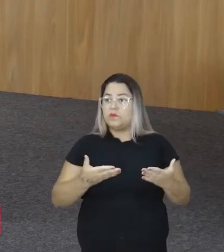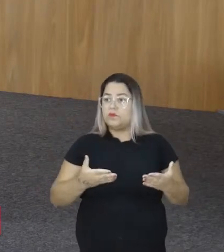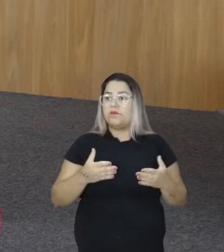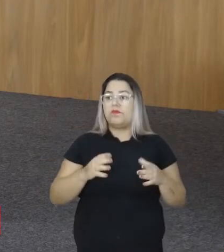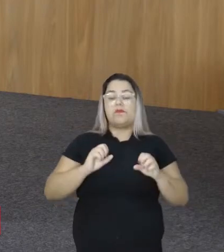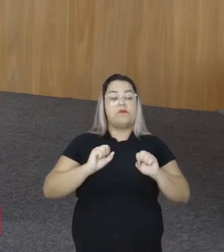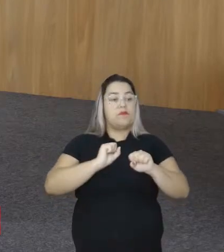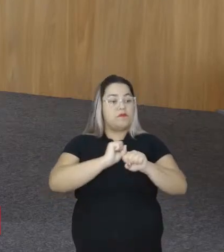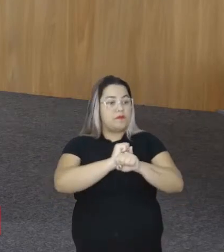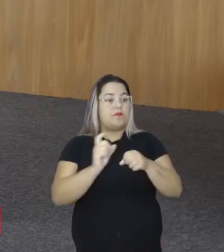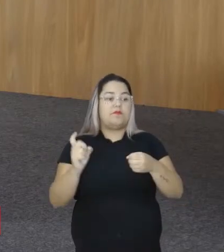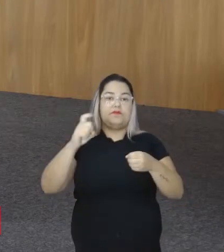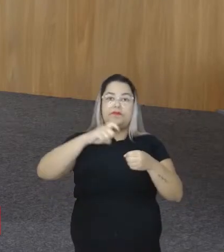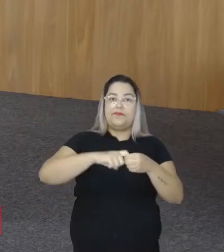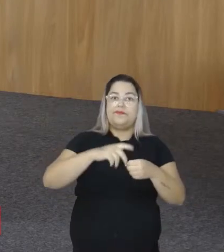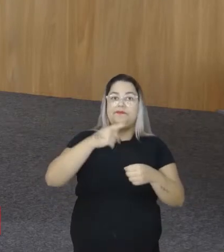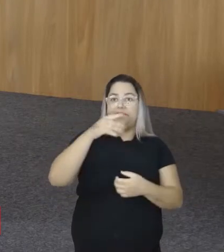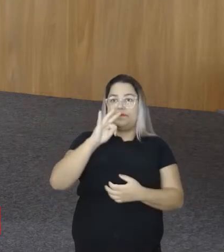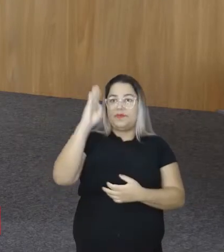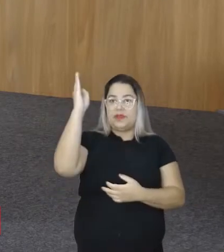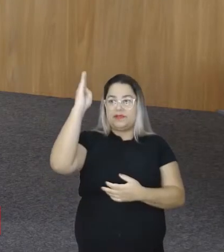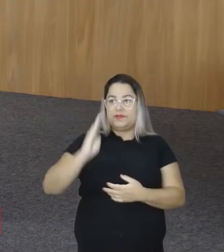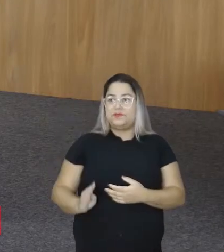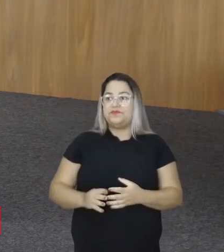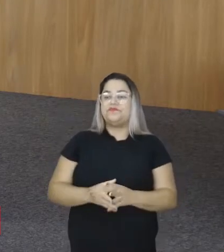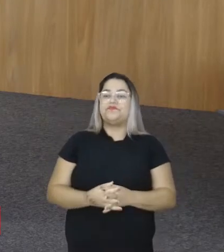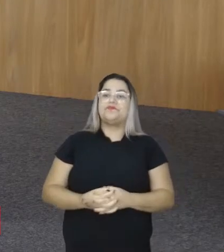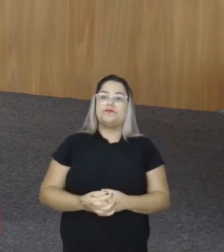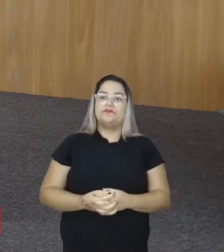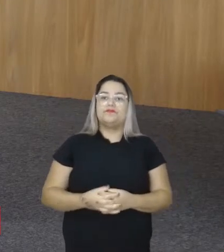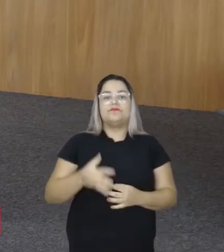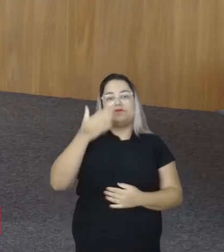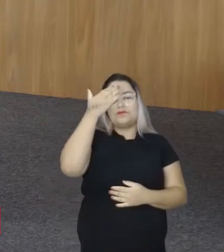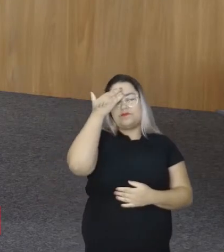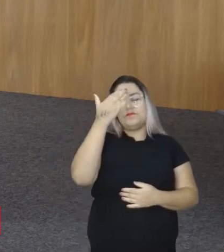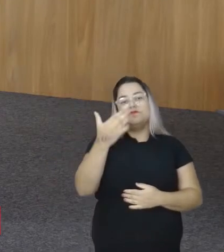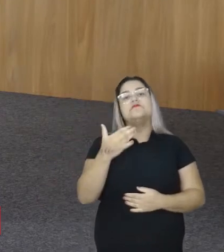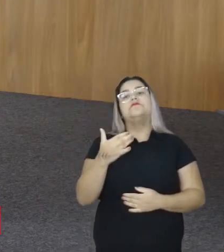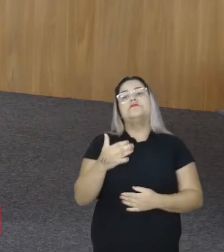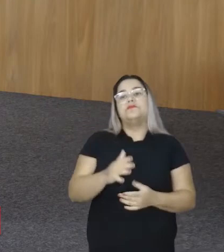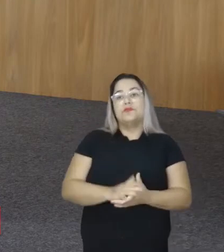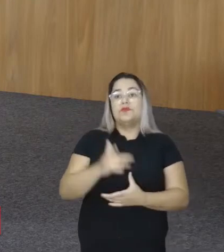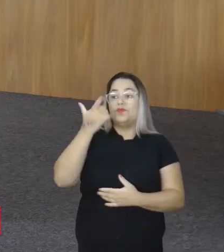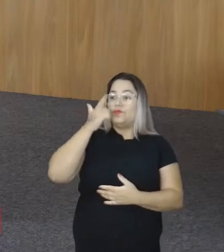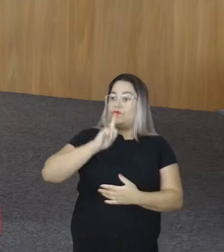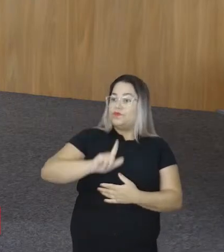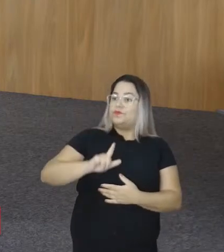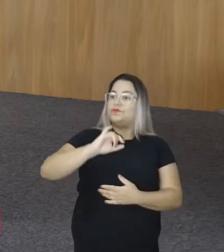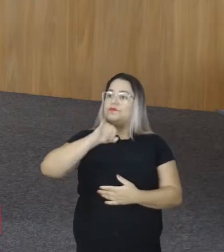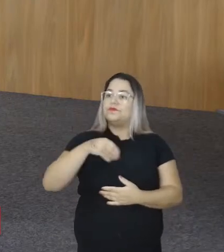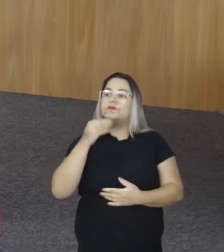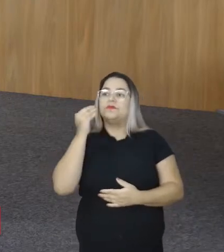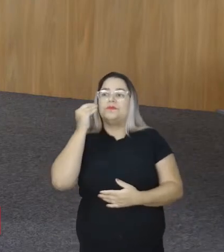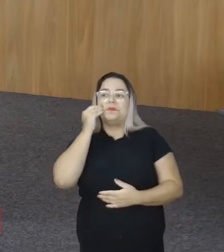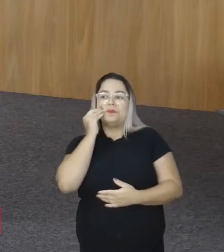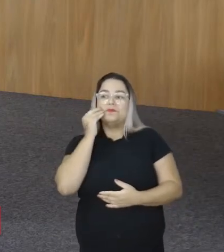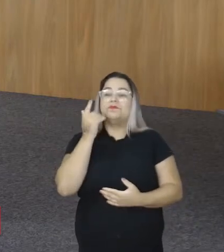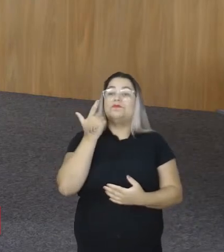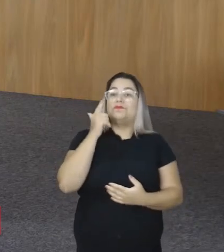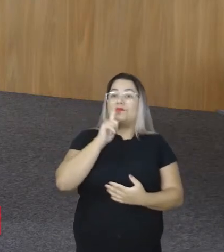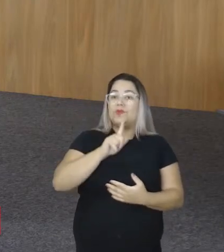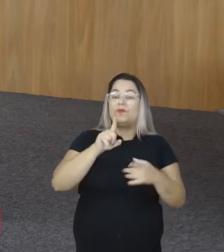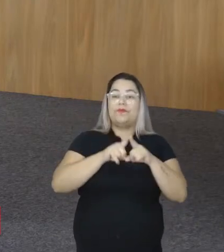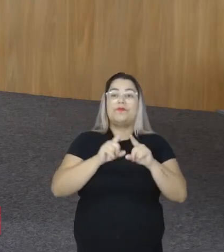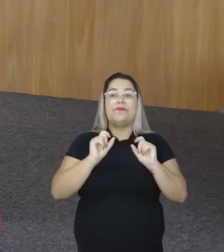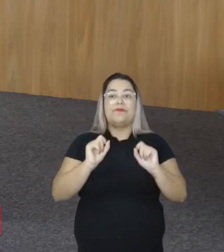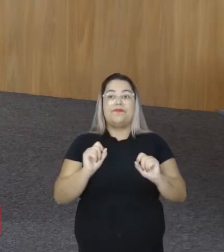que você volte logo aqui ao Jornal PT Brasil. Obrigado, Amanda, eu que agradeço mais uma vez pela oportunidade. Talvez consiga passar